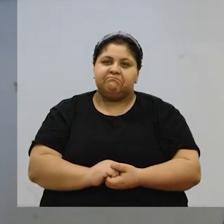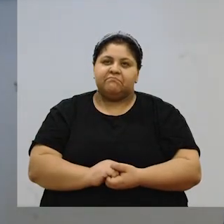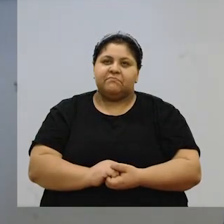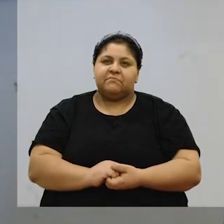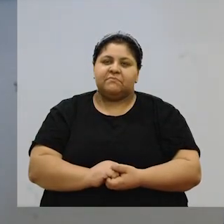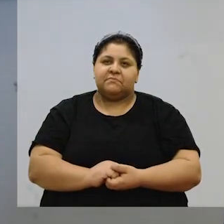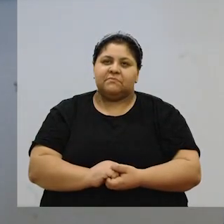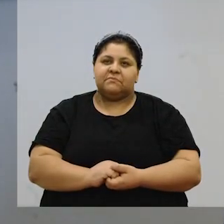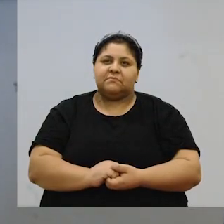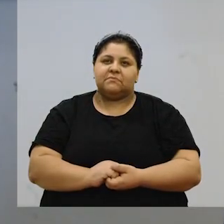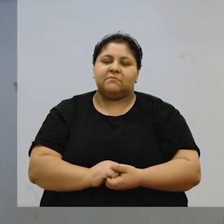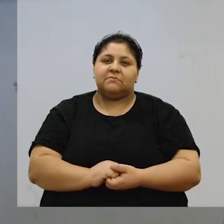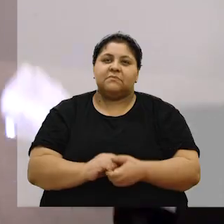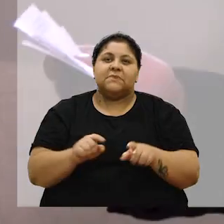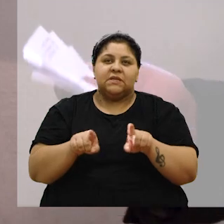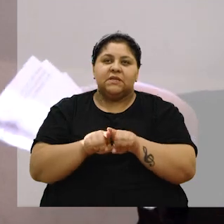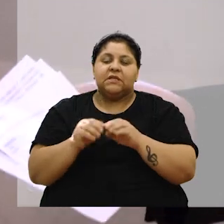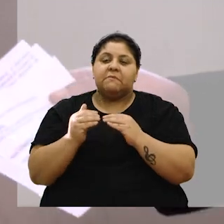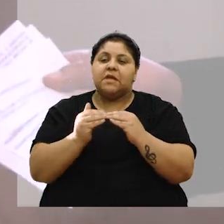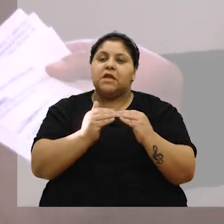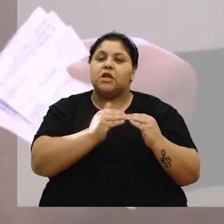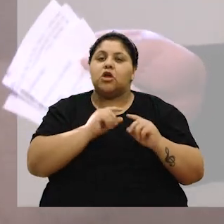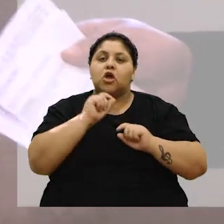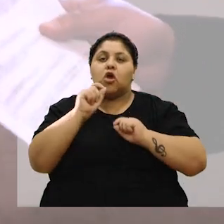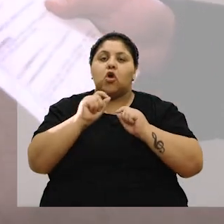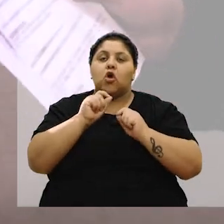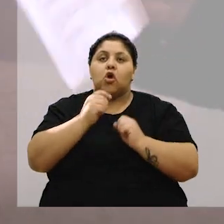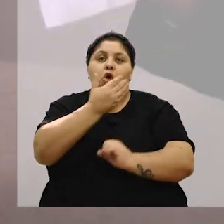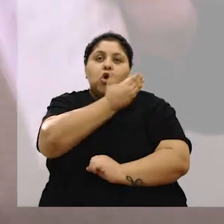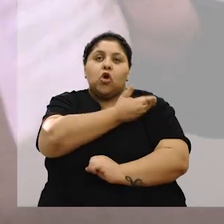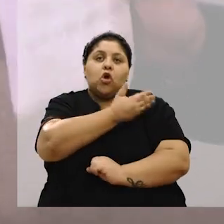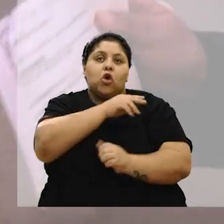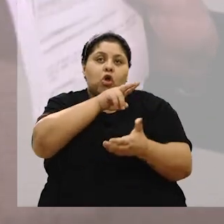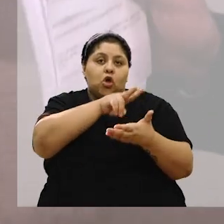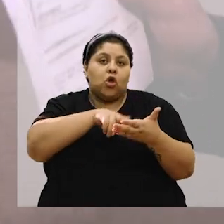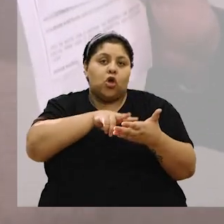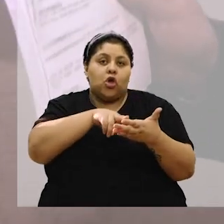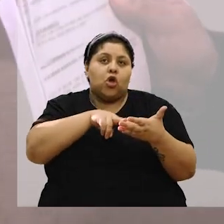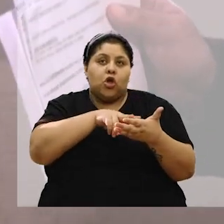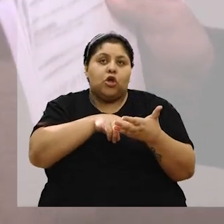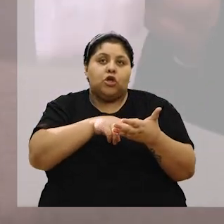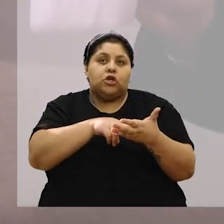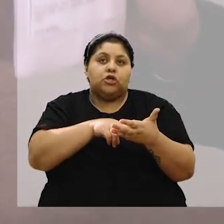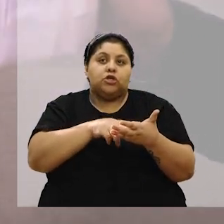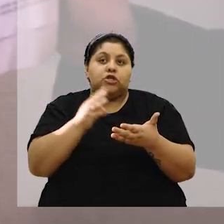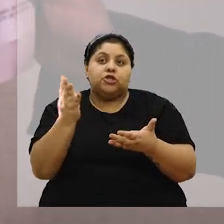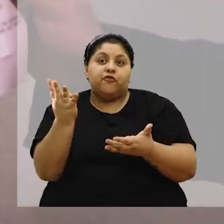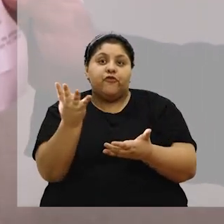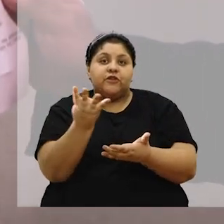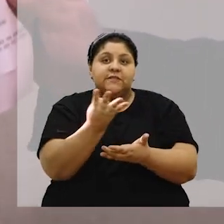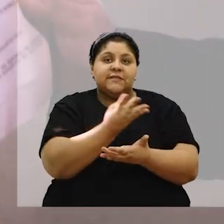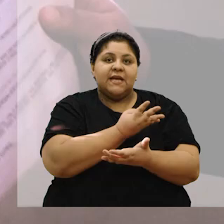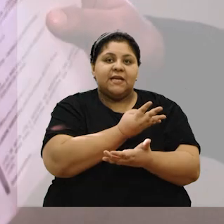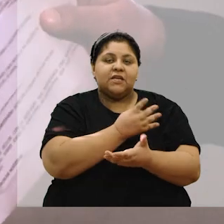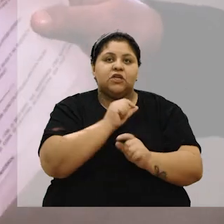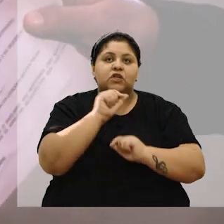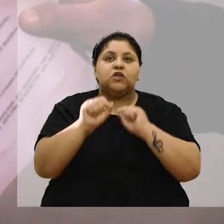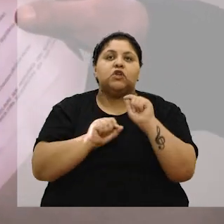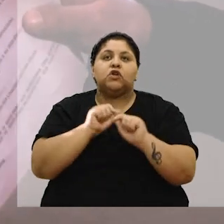Seria isso aí. E nessa toada também, como estão os hábitos de leitura de vocês